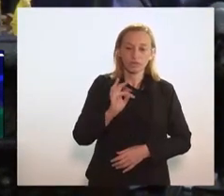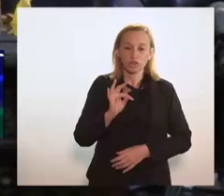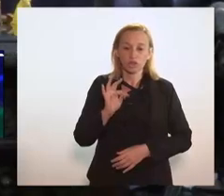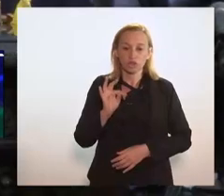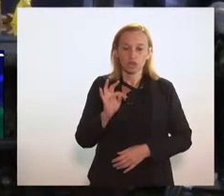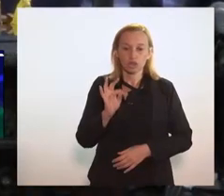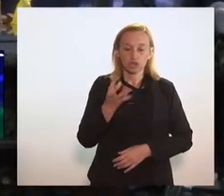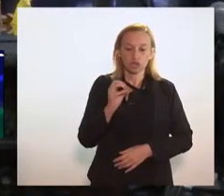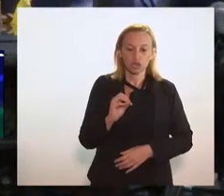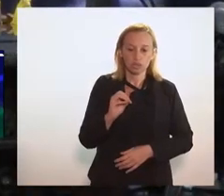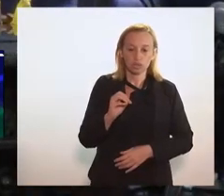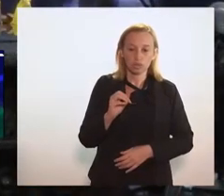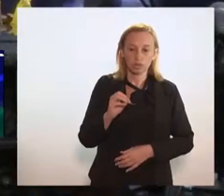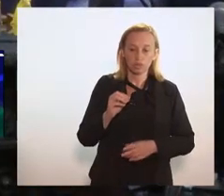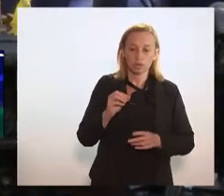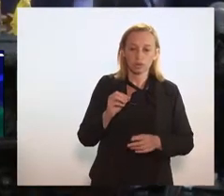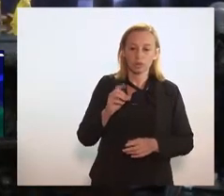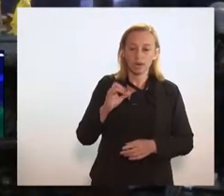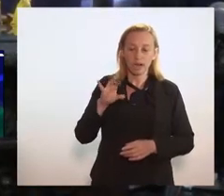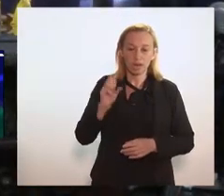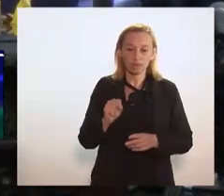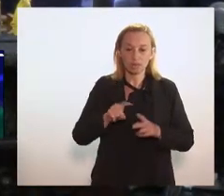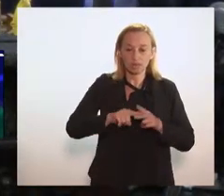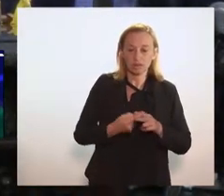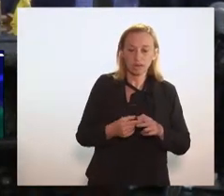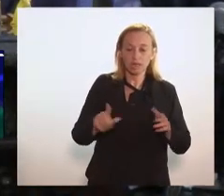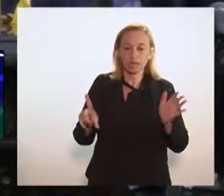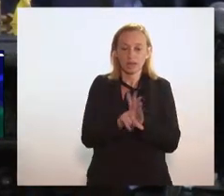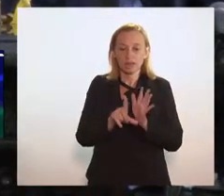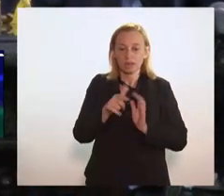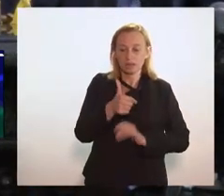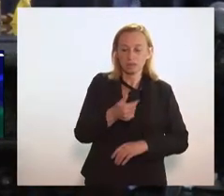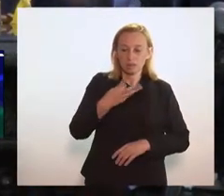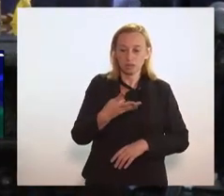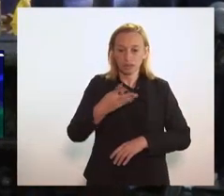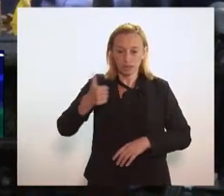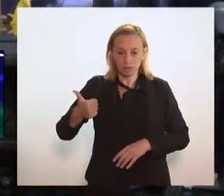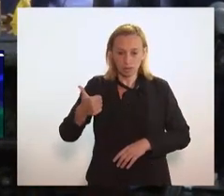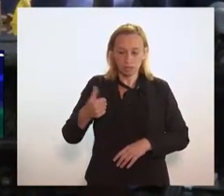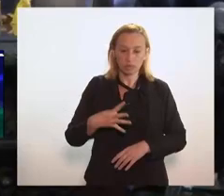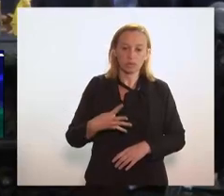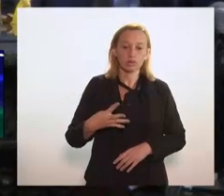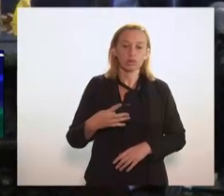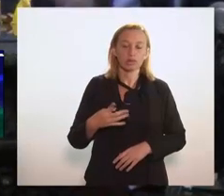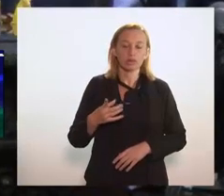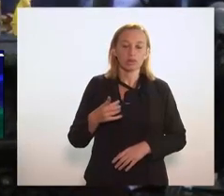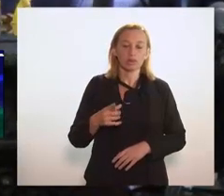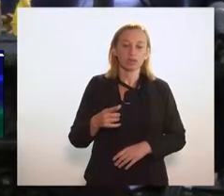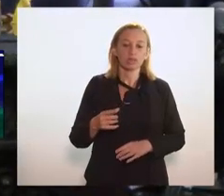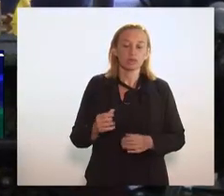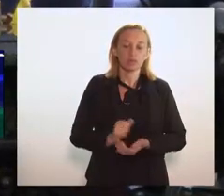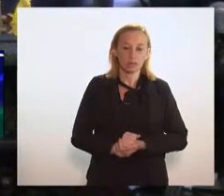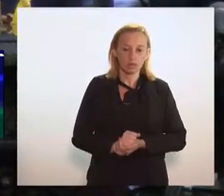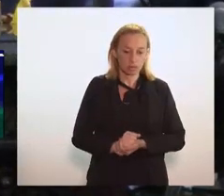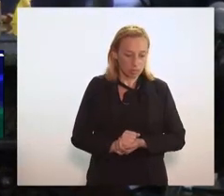lei 7.614, de 31 de maio de 17, que dispõe sobre a comunicação de ausência durante o período